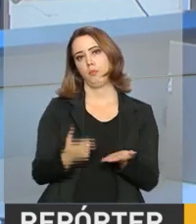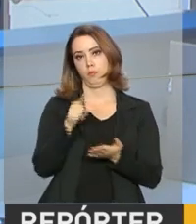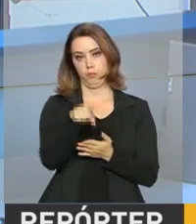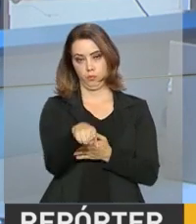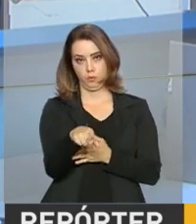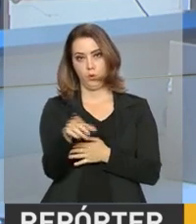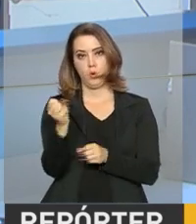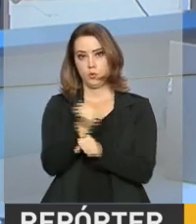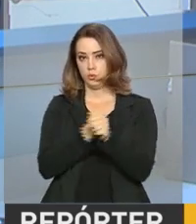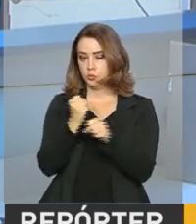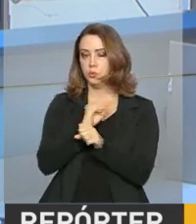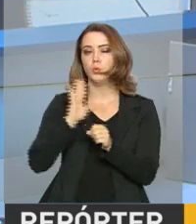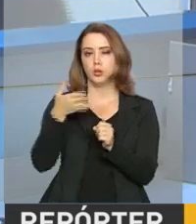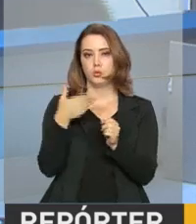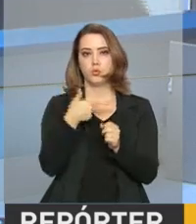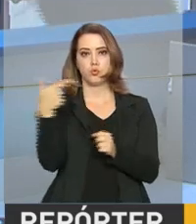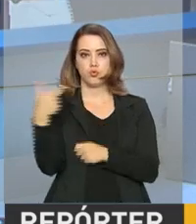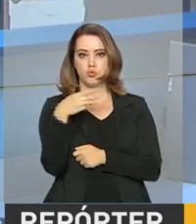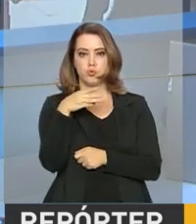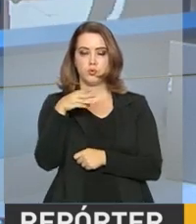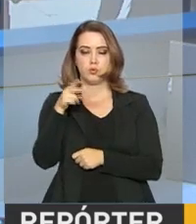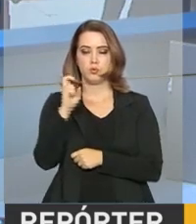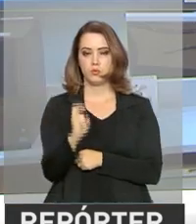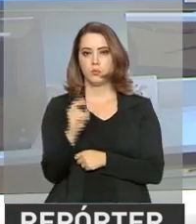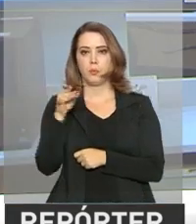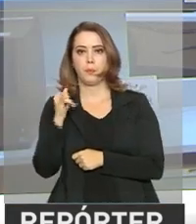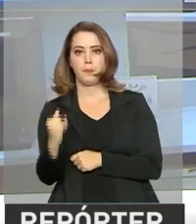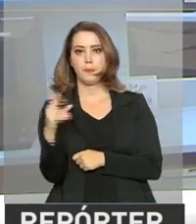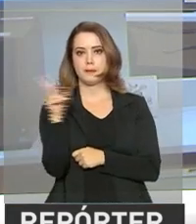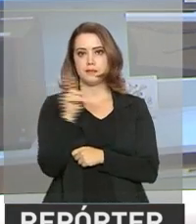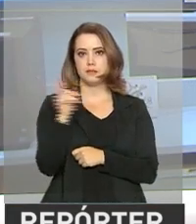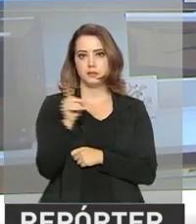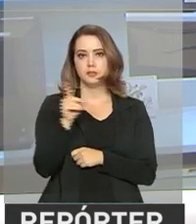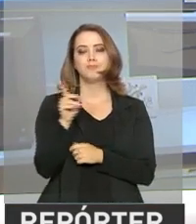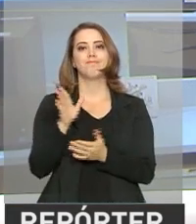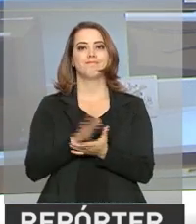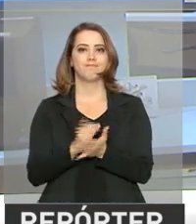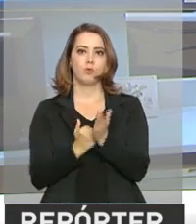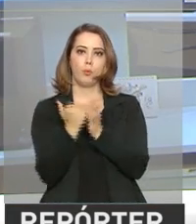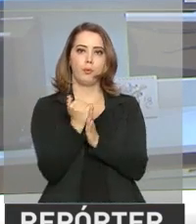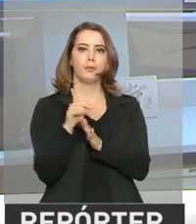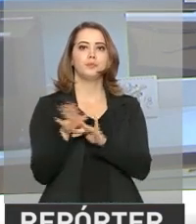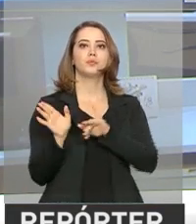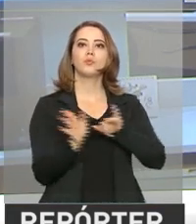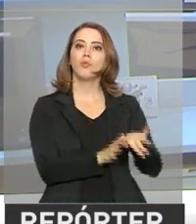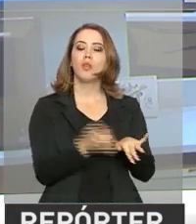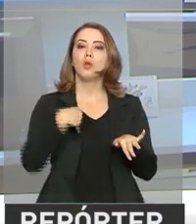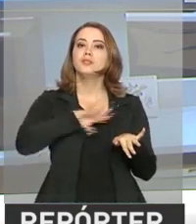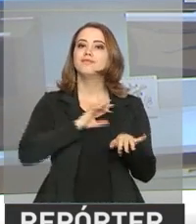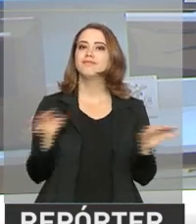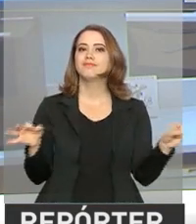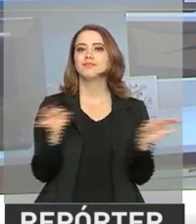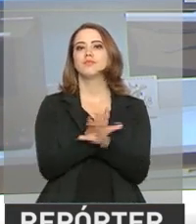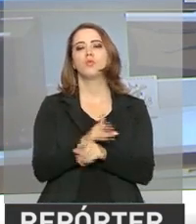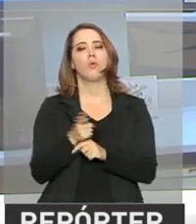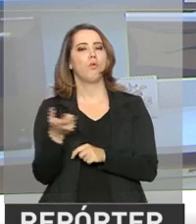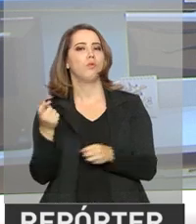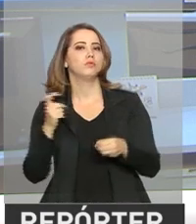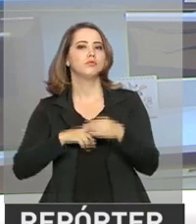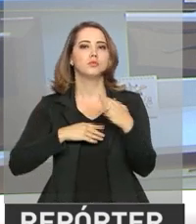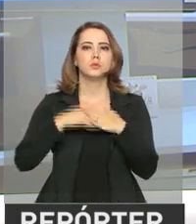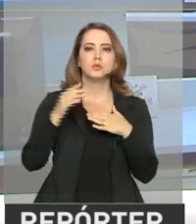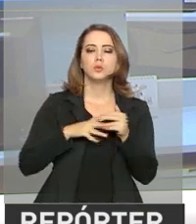positivo de 25 Bilhões de Dólares nós ficamos por aqui voltamos a qualquer momento com outras informações